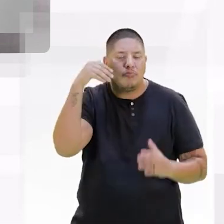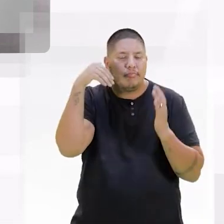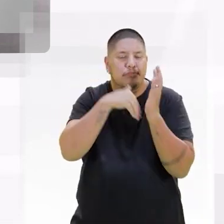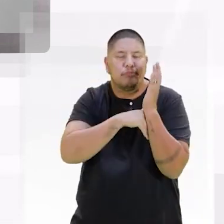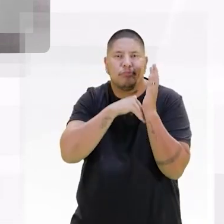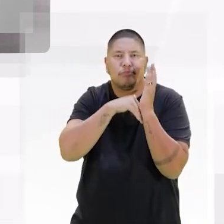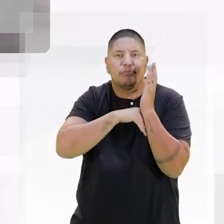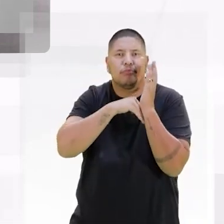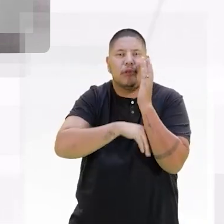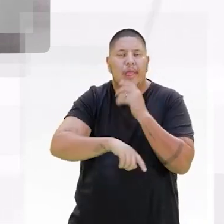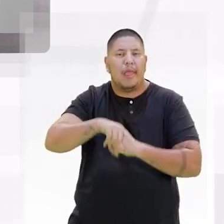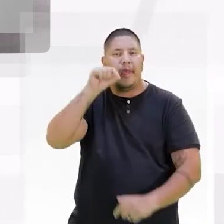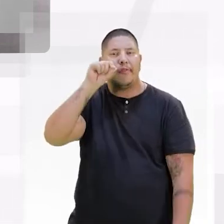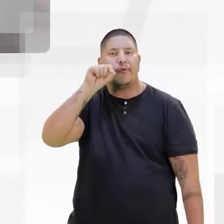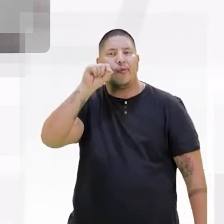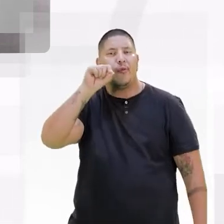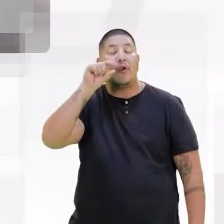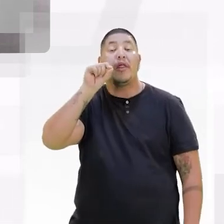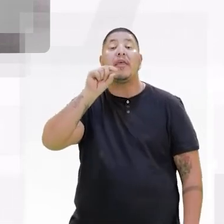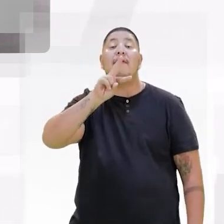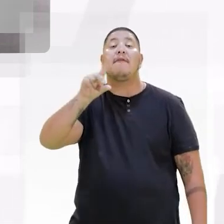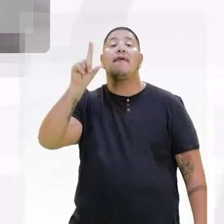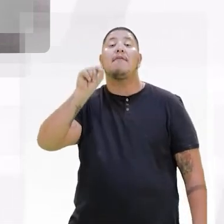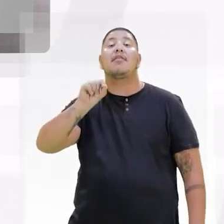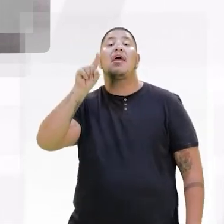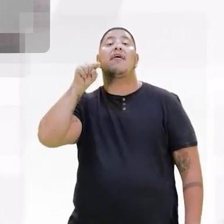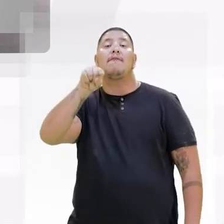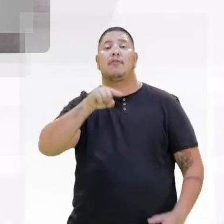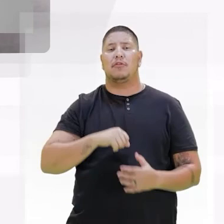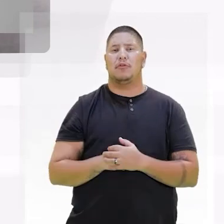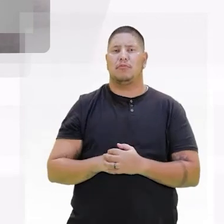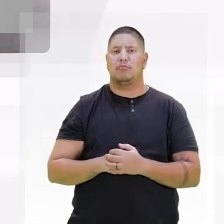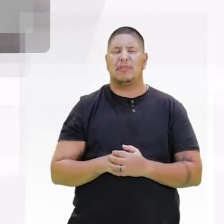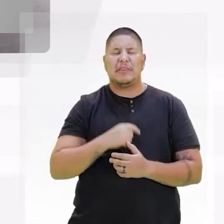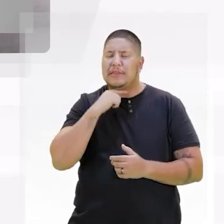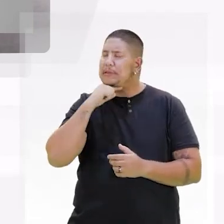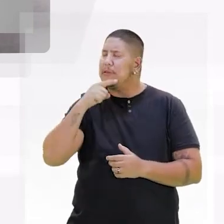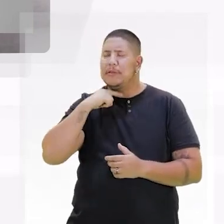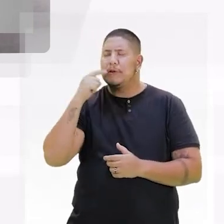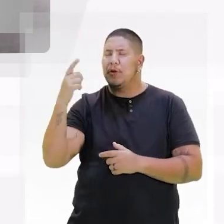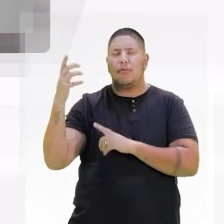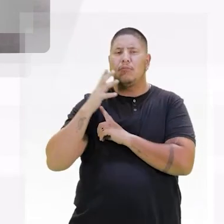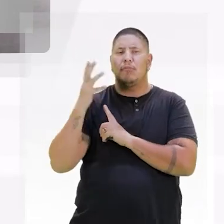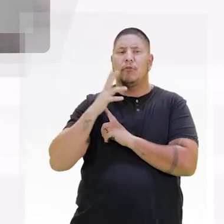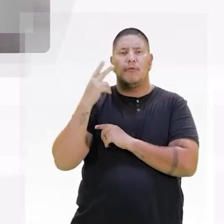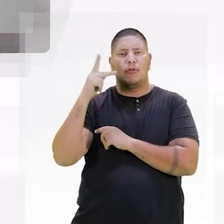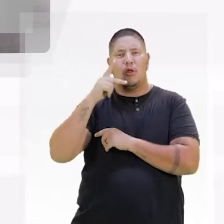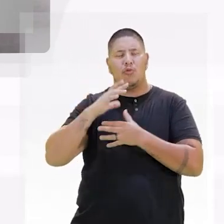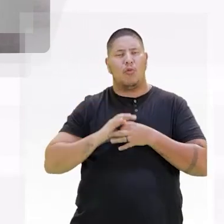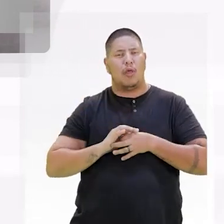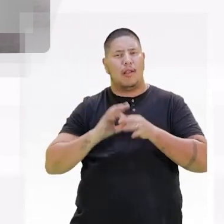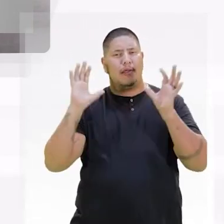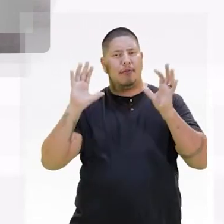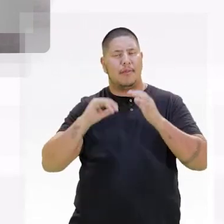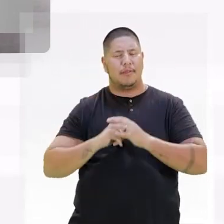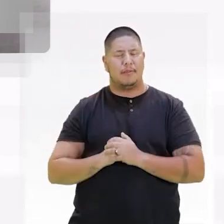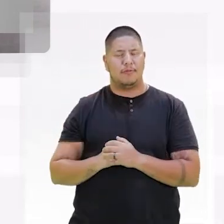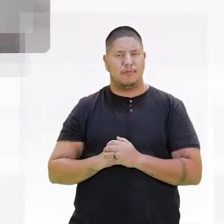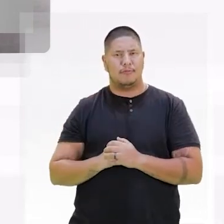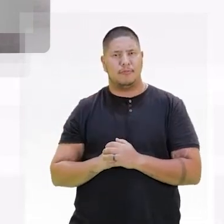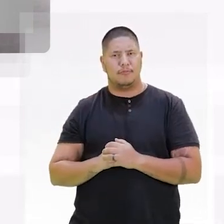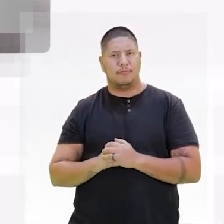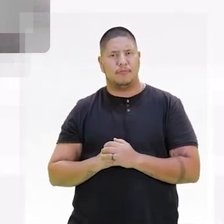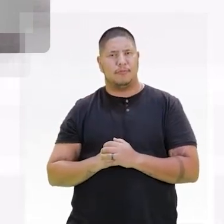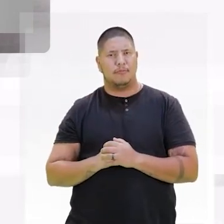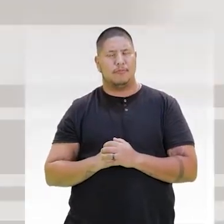e a escolha sobre ele, quem tem que fazer é você. Não deixe que ninguém interfira nessa sua liberdade, que é assegurada